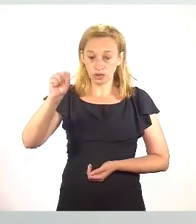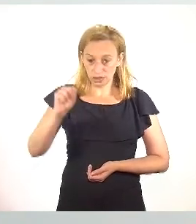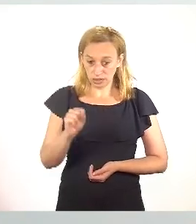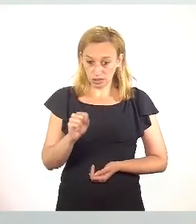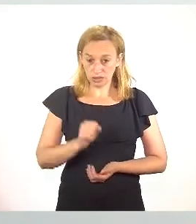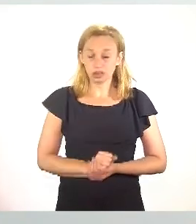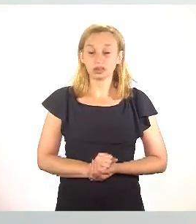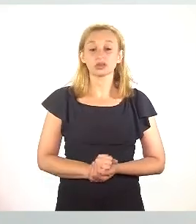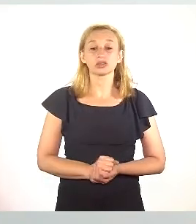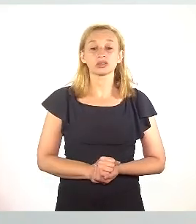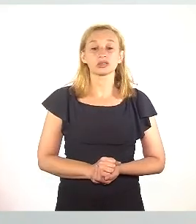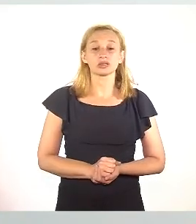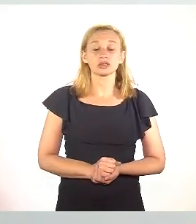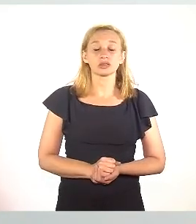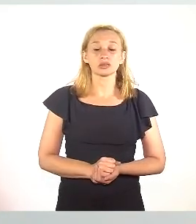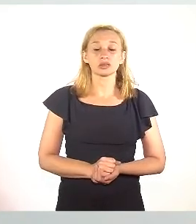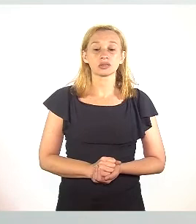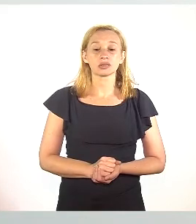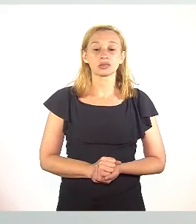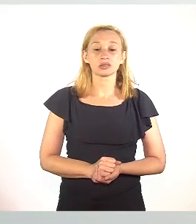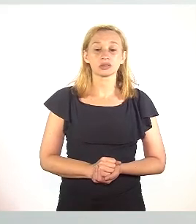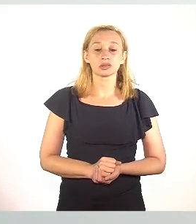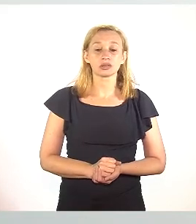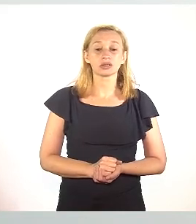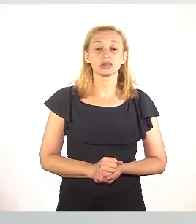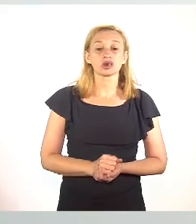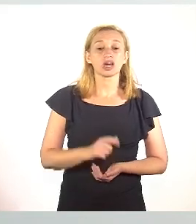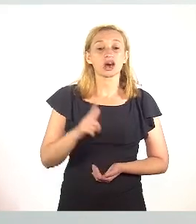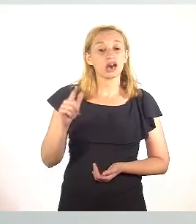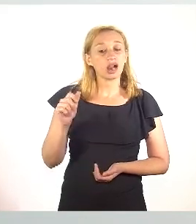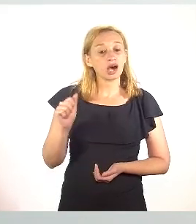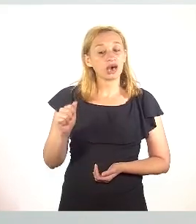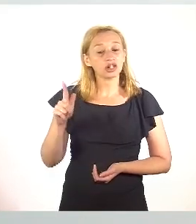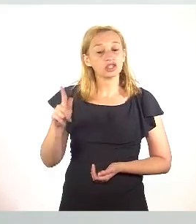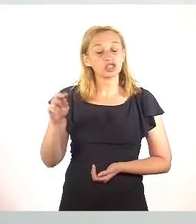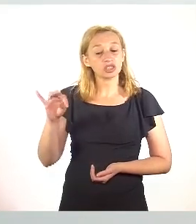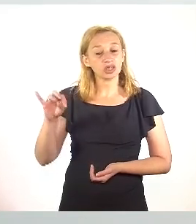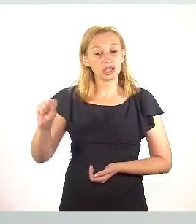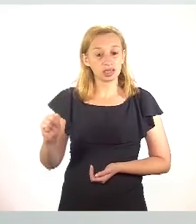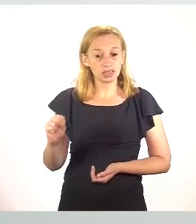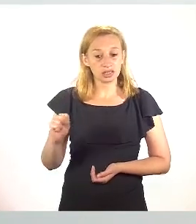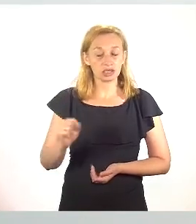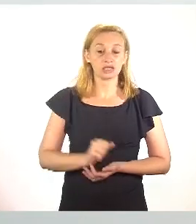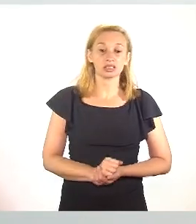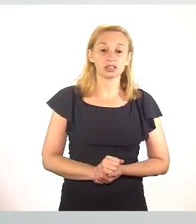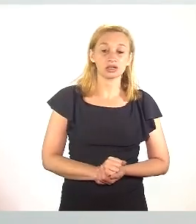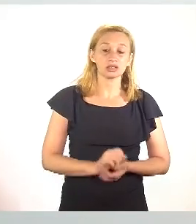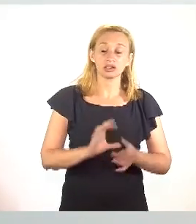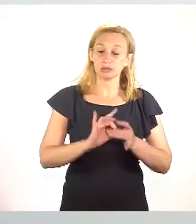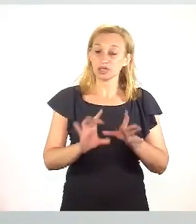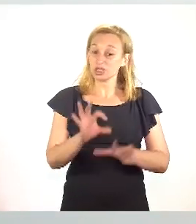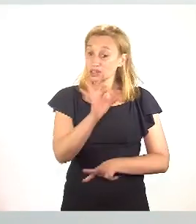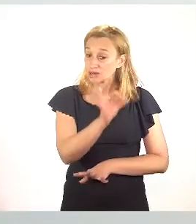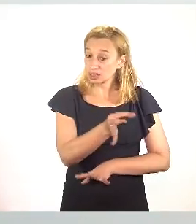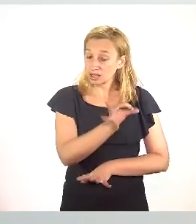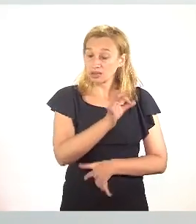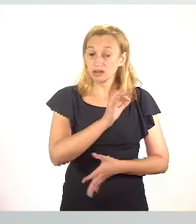de consequência, a Genersa deu aval a algo